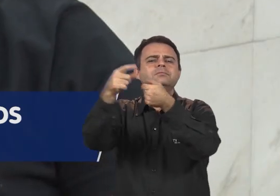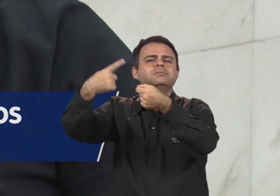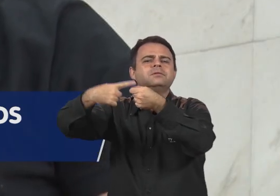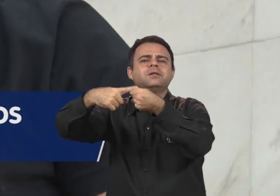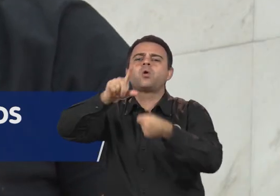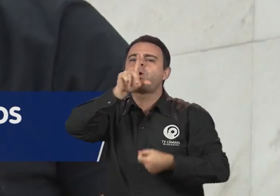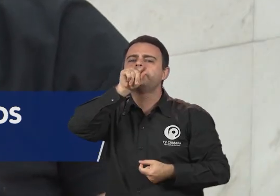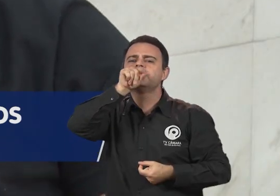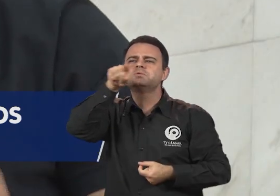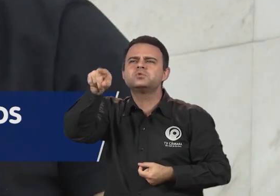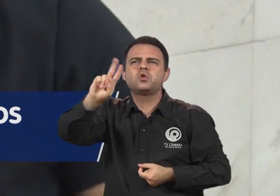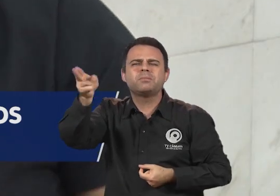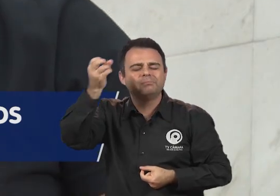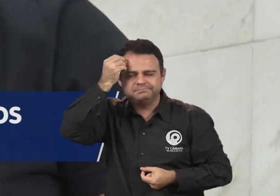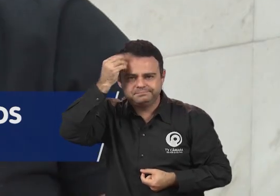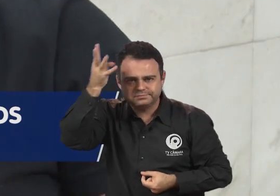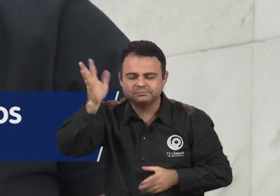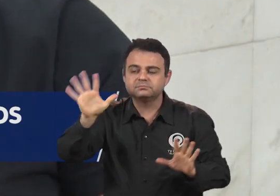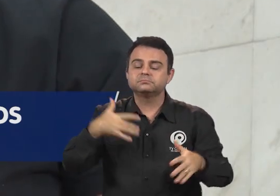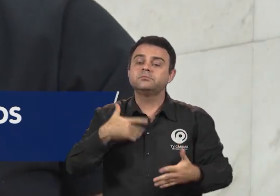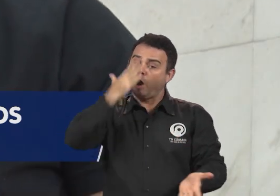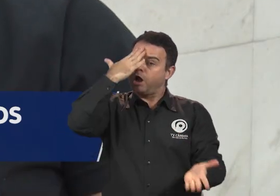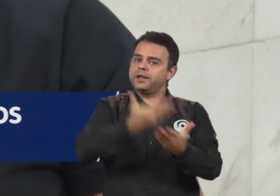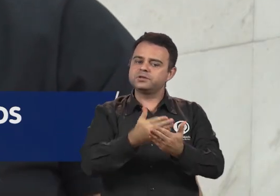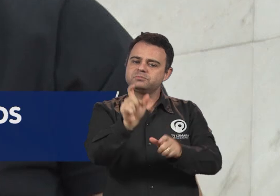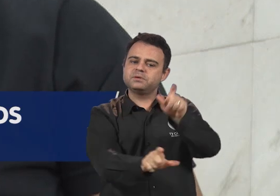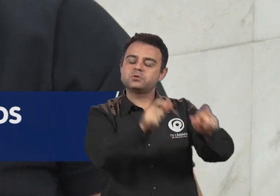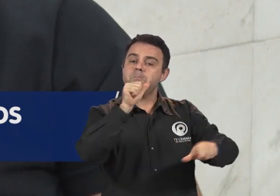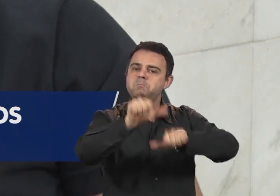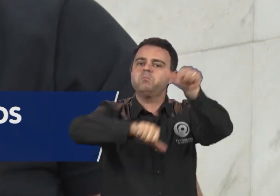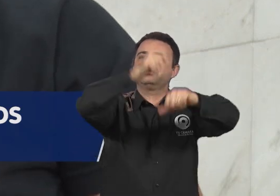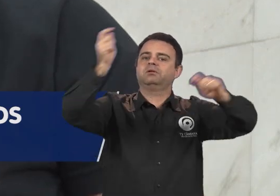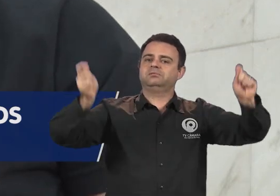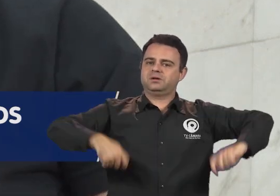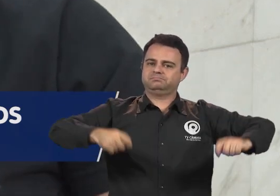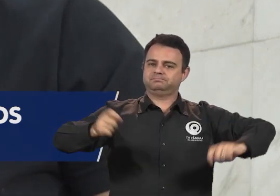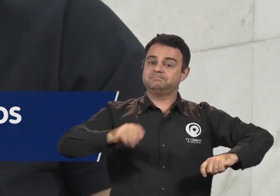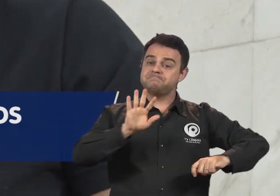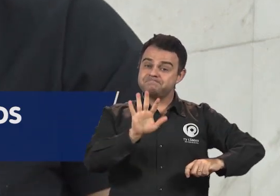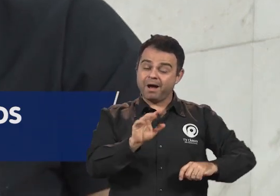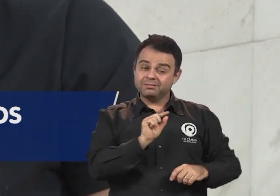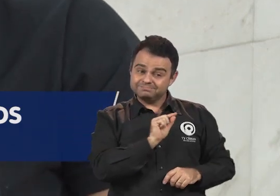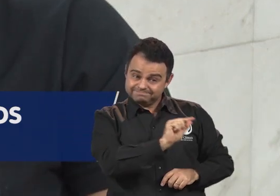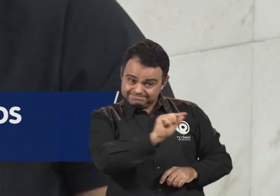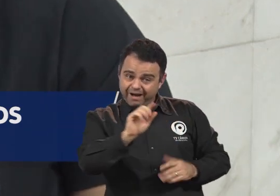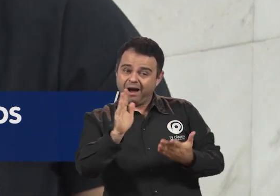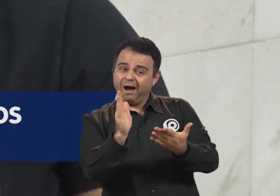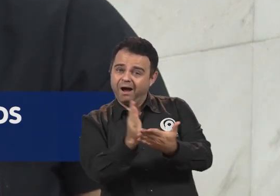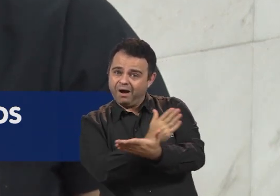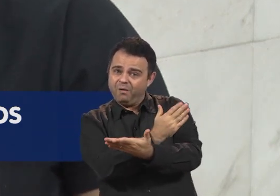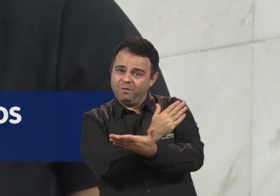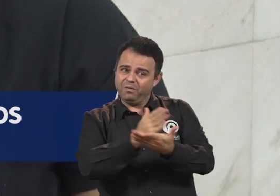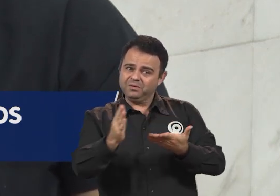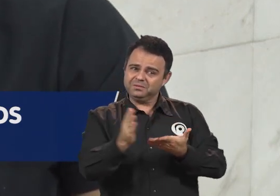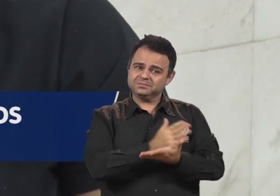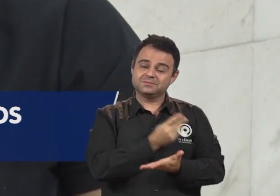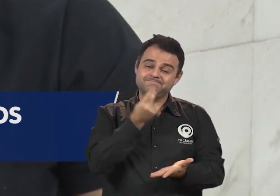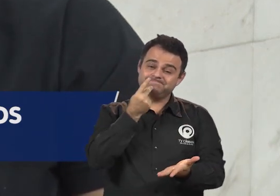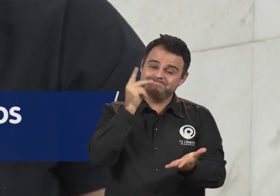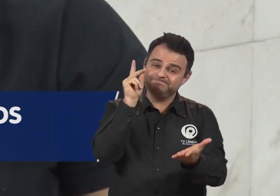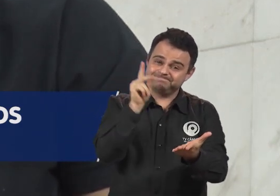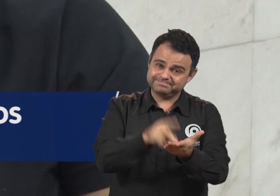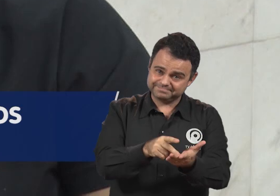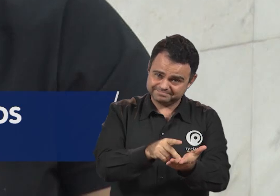nome agora. Enfim, eu acredito na recuperação do ser humano. Só que lá naquele meio, infelizmente, eu não gostaria de falar isso, mas é a